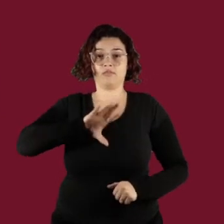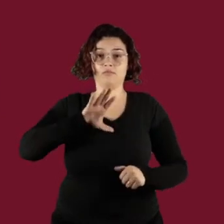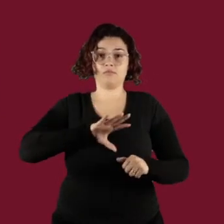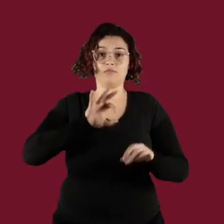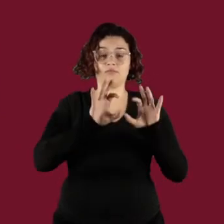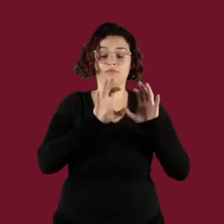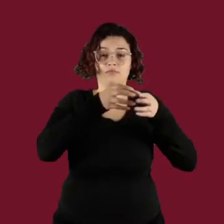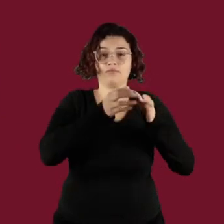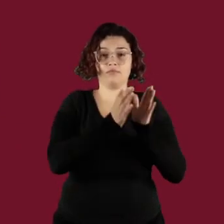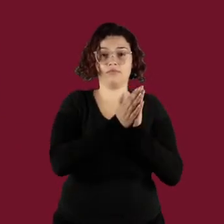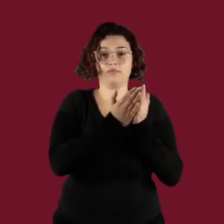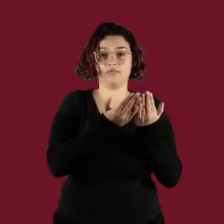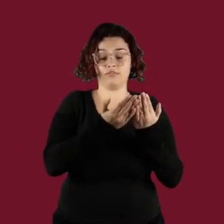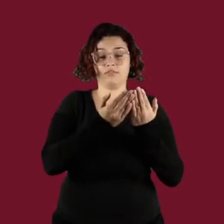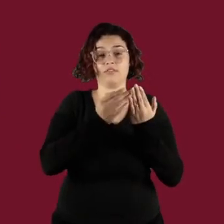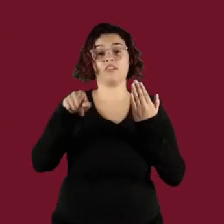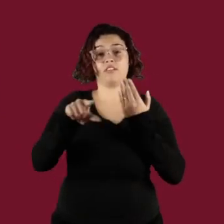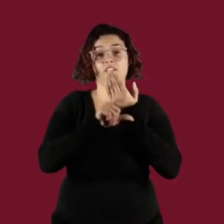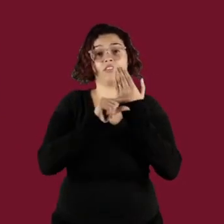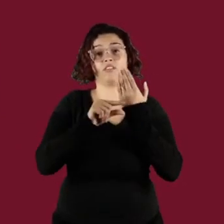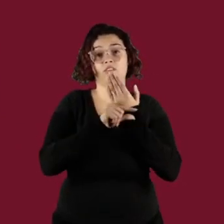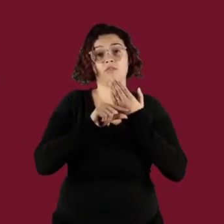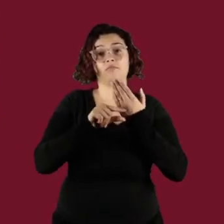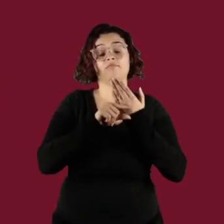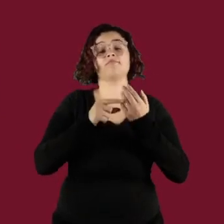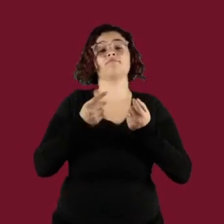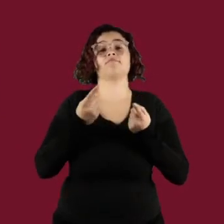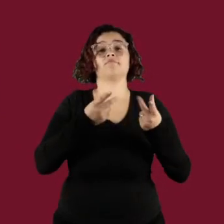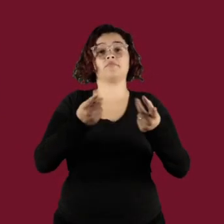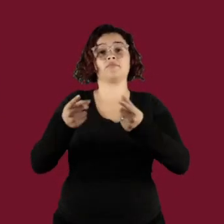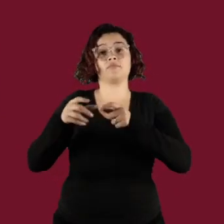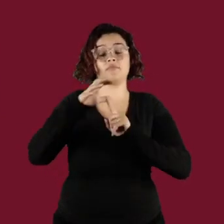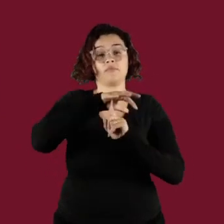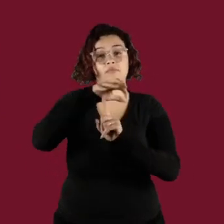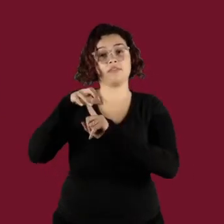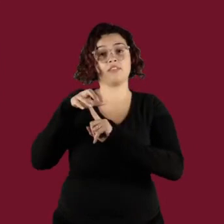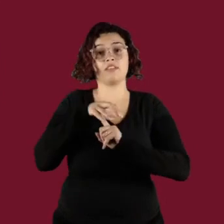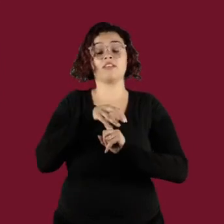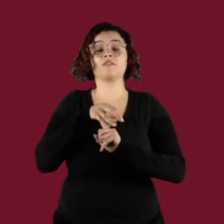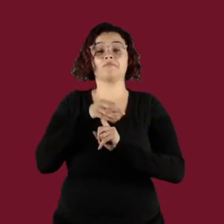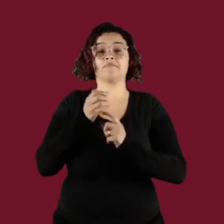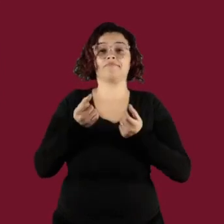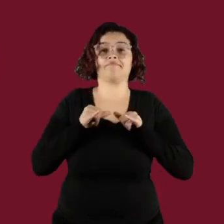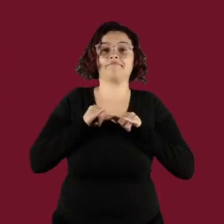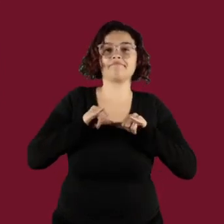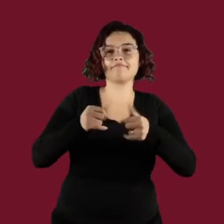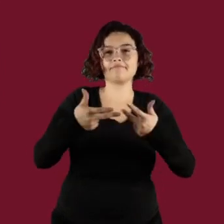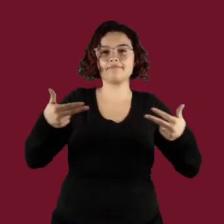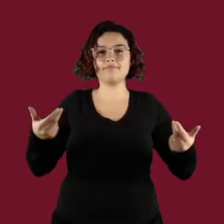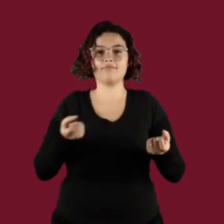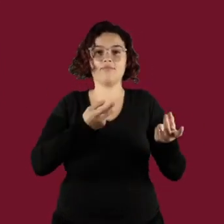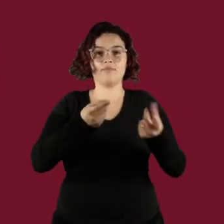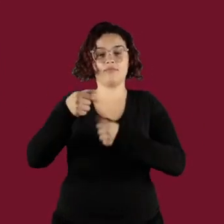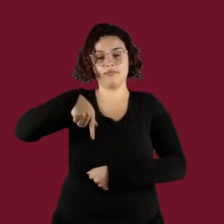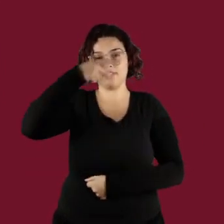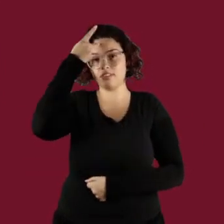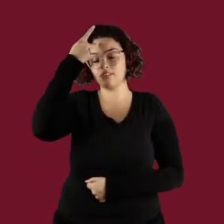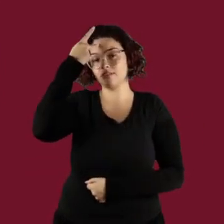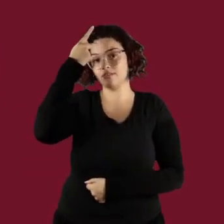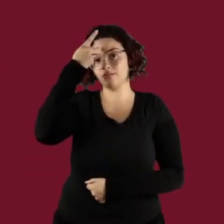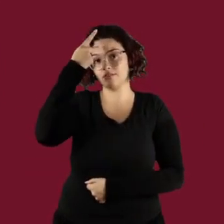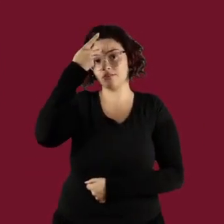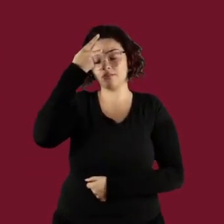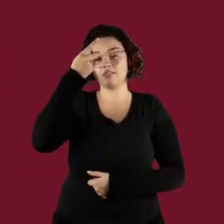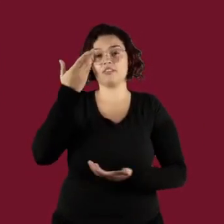autor do livro Mercados e Feiras Livres em São Paulo, pelas edições Sesc, e sua tese sobre a criação do Centro Cultural São Paulo está em edição